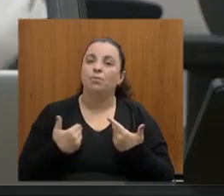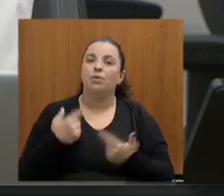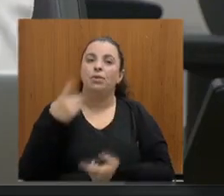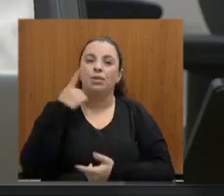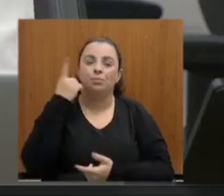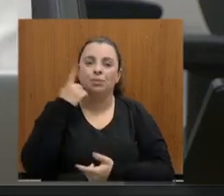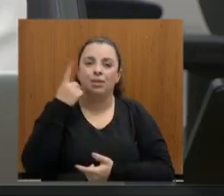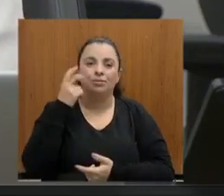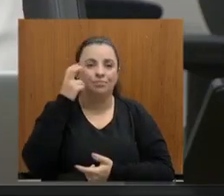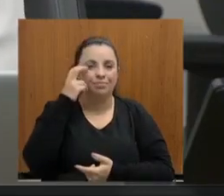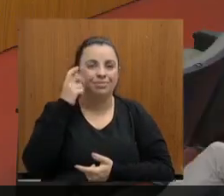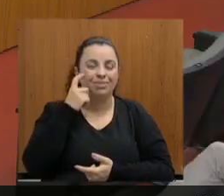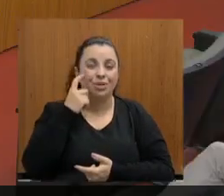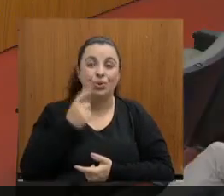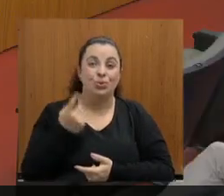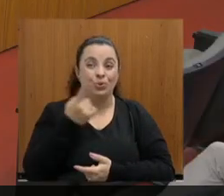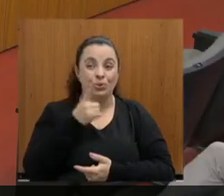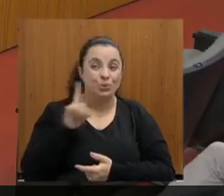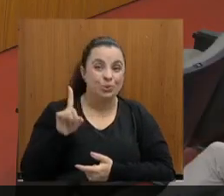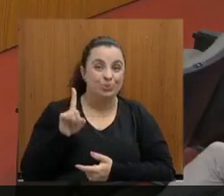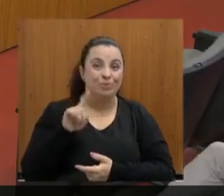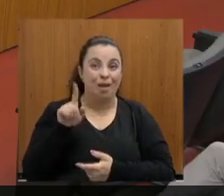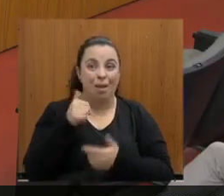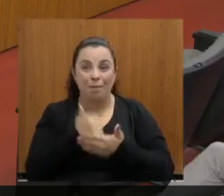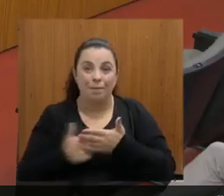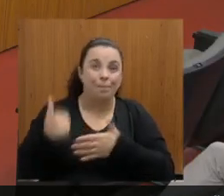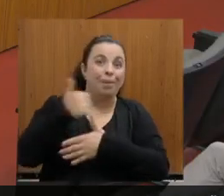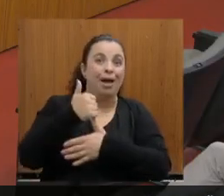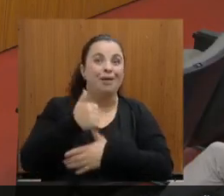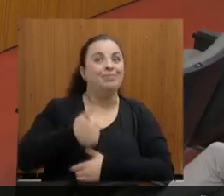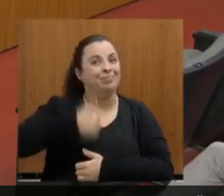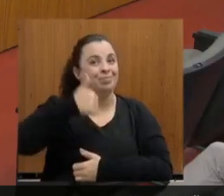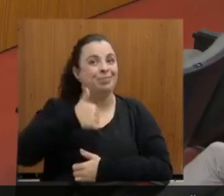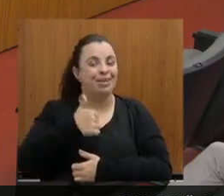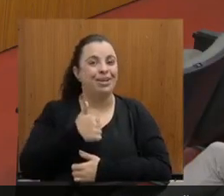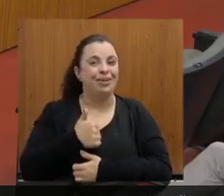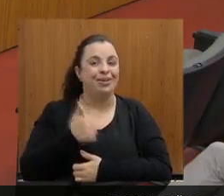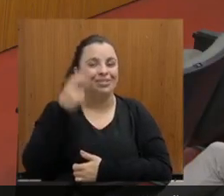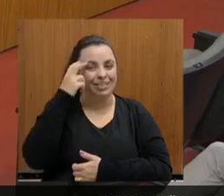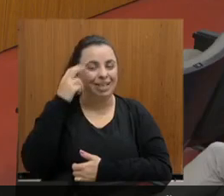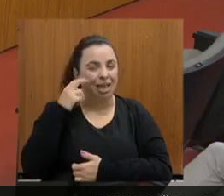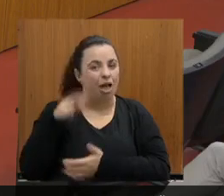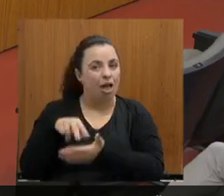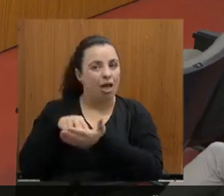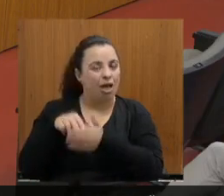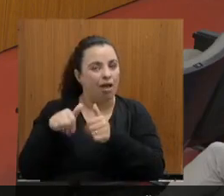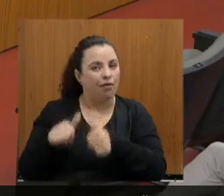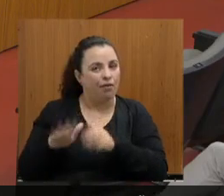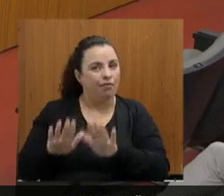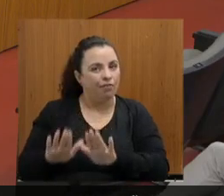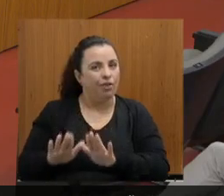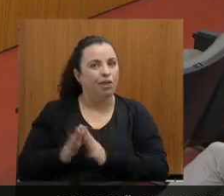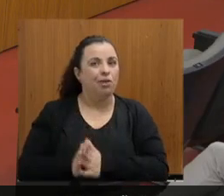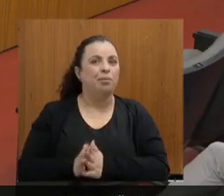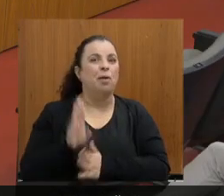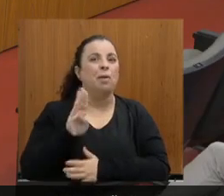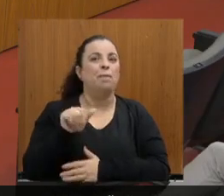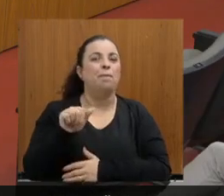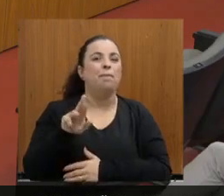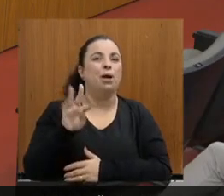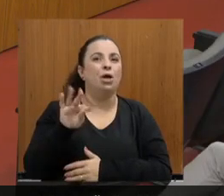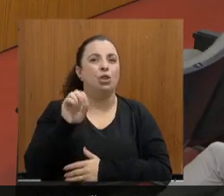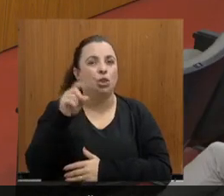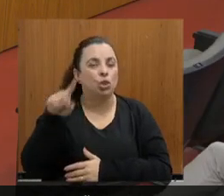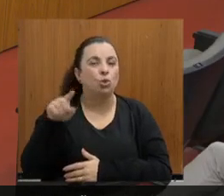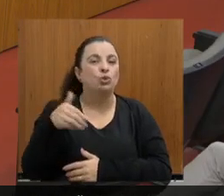Os últimos serão os primeiros é fica firmes é saber que o bar tu já chegou também né